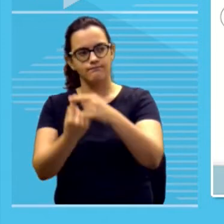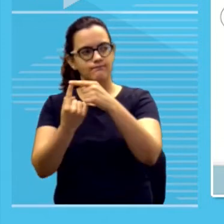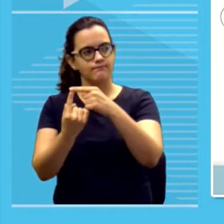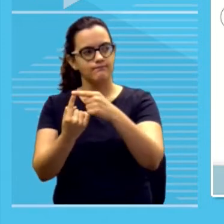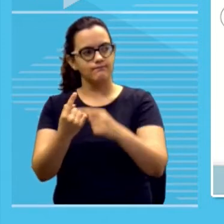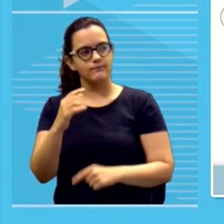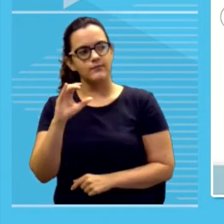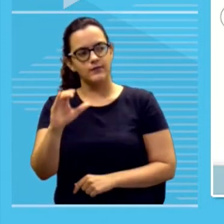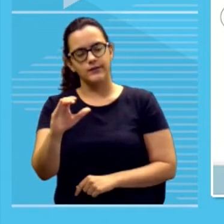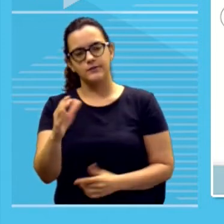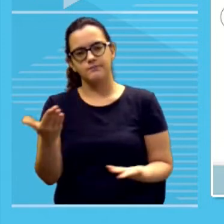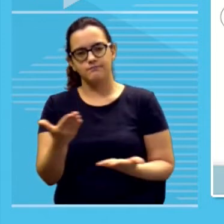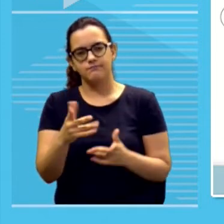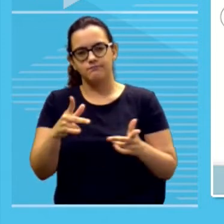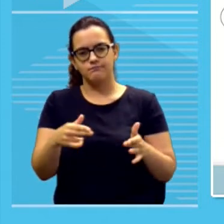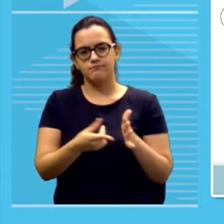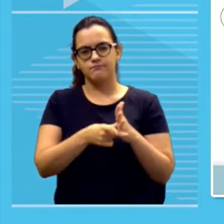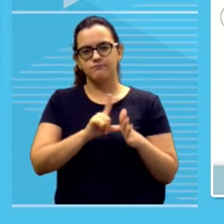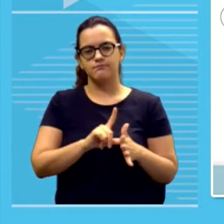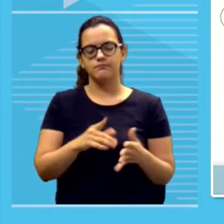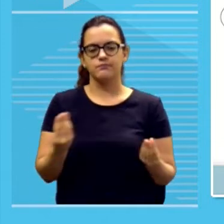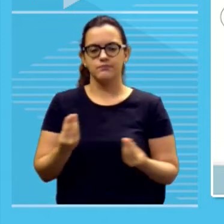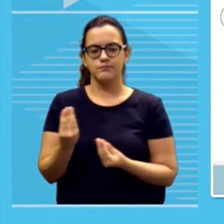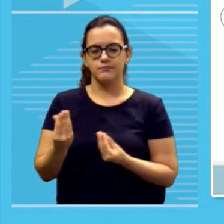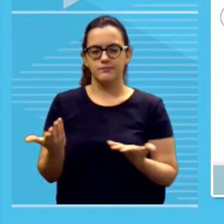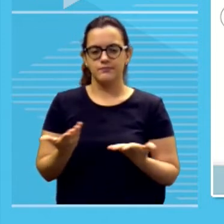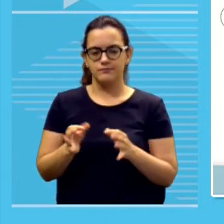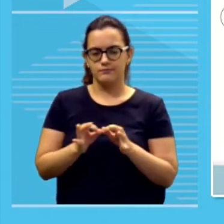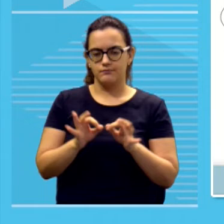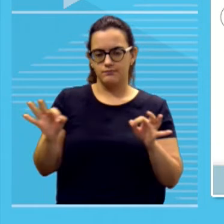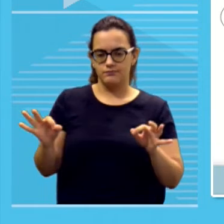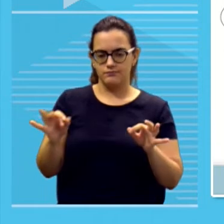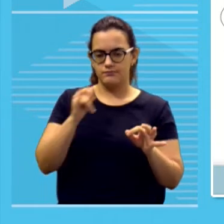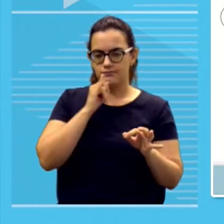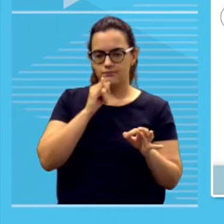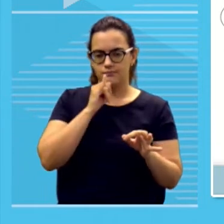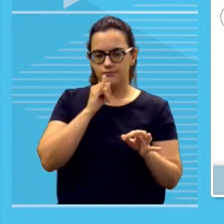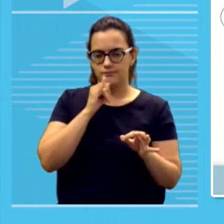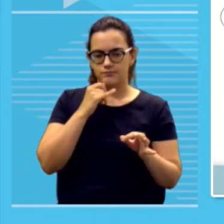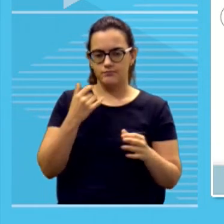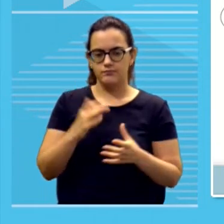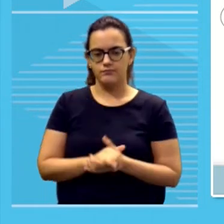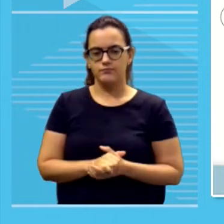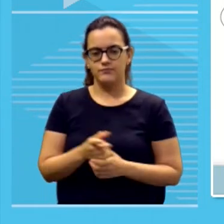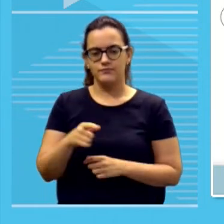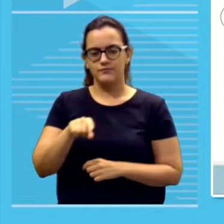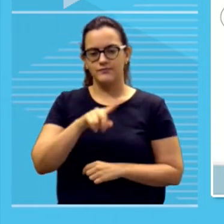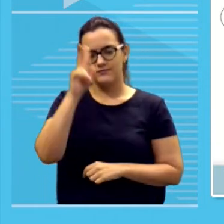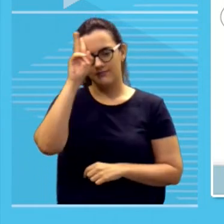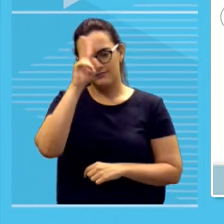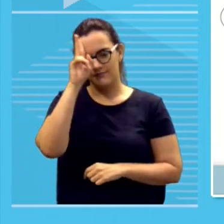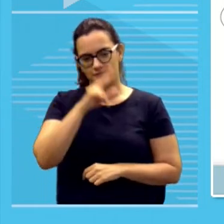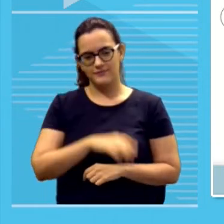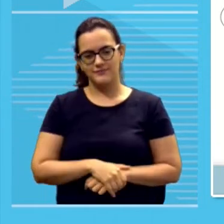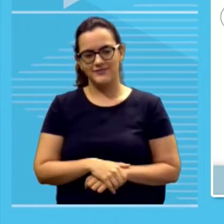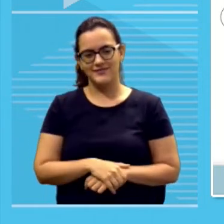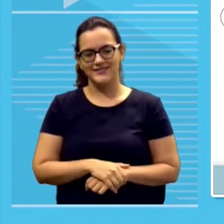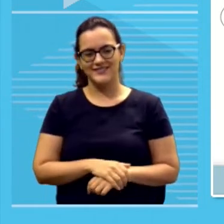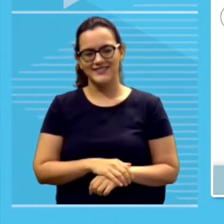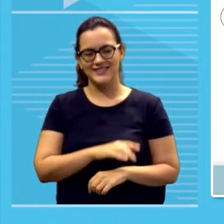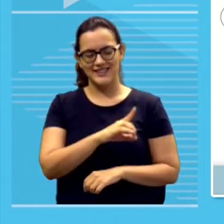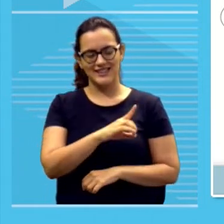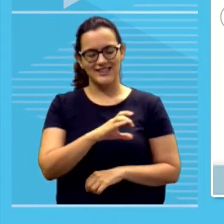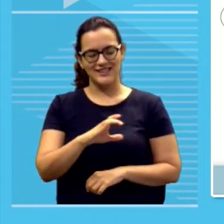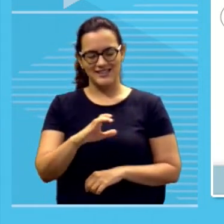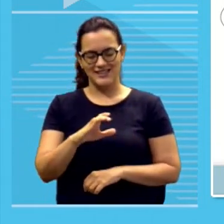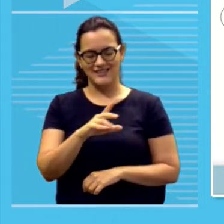c Professor então distância agora descer descer só um negócio lá do super-herói né É a de si e a